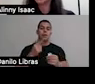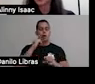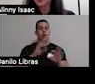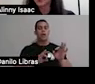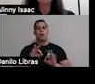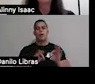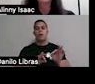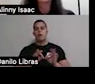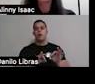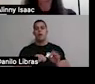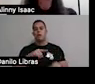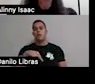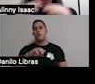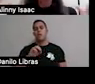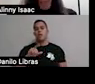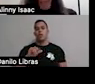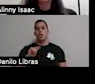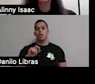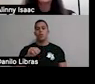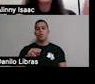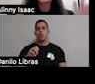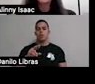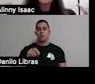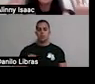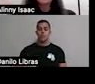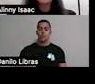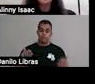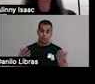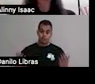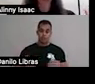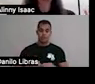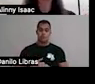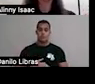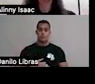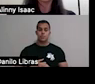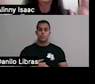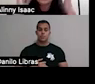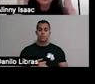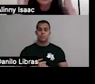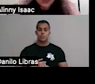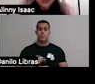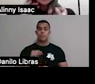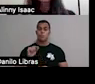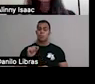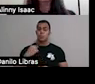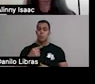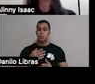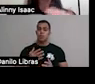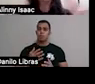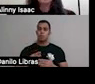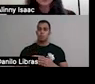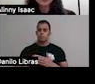por esses oligômeros. Então, o que é que nos direcionou para seguir, né, para esse caminho de